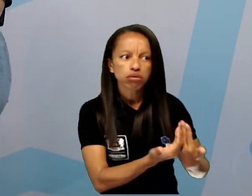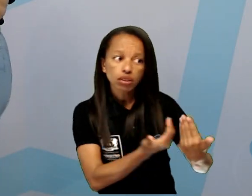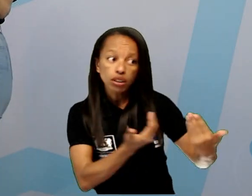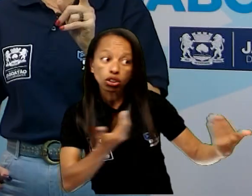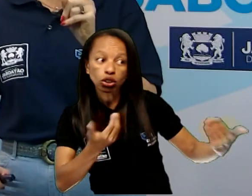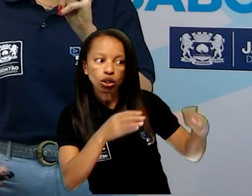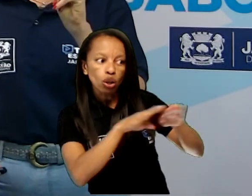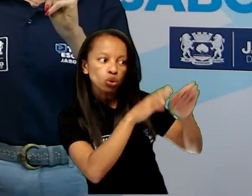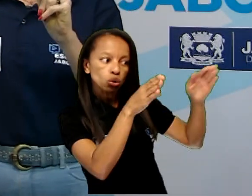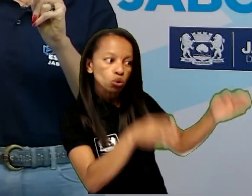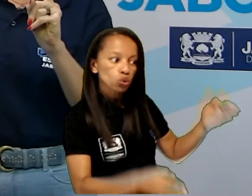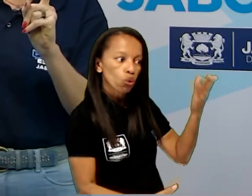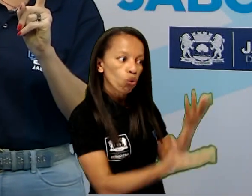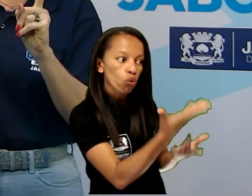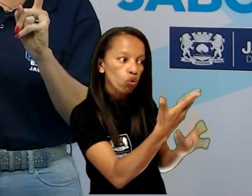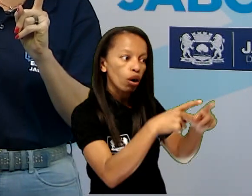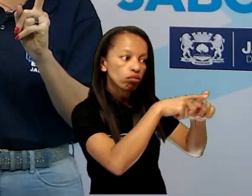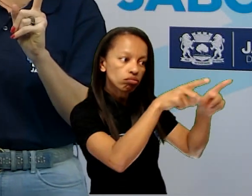fogão em panelas